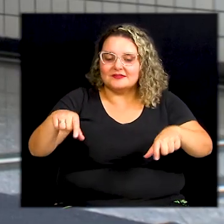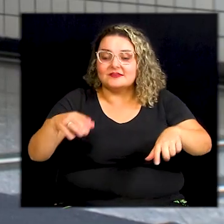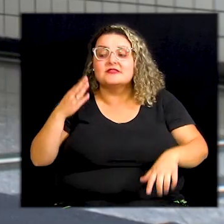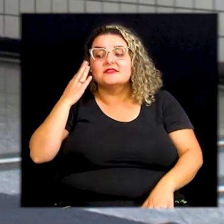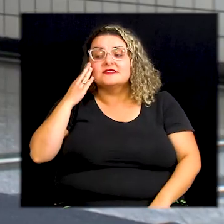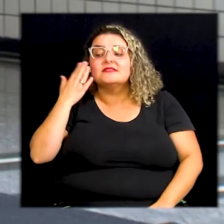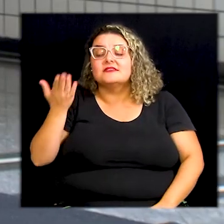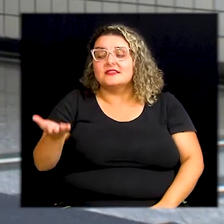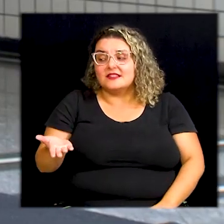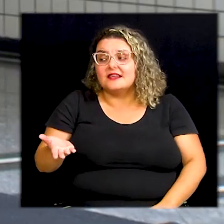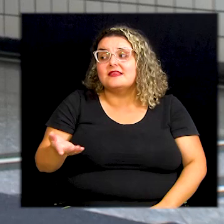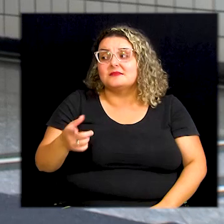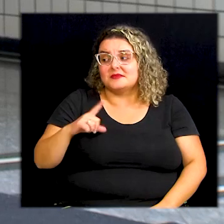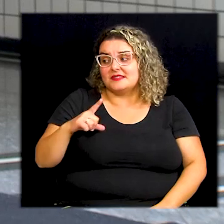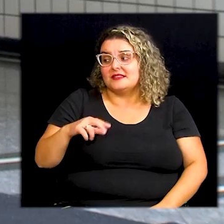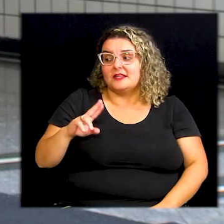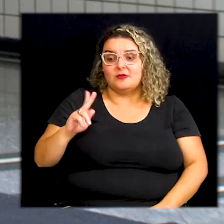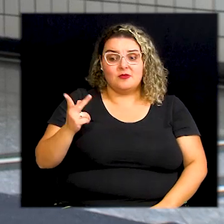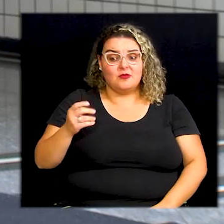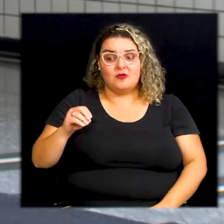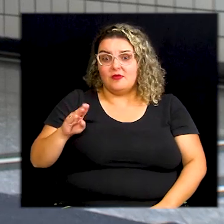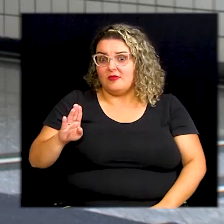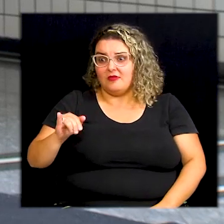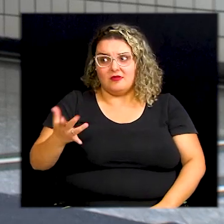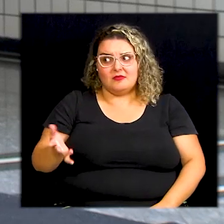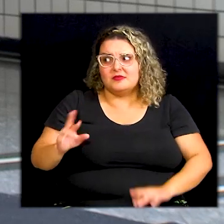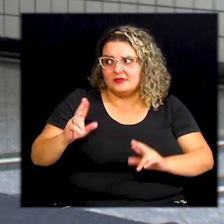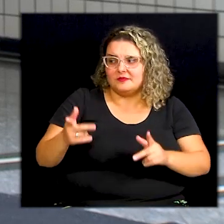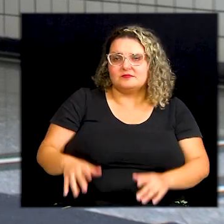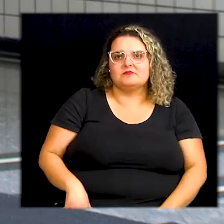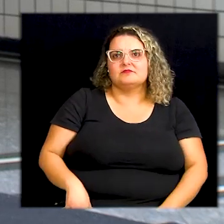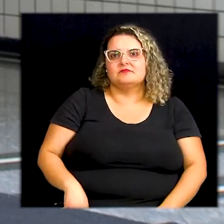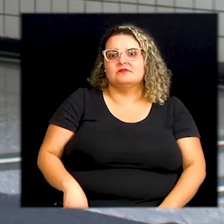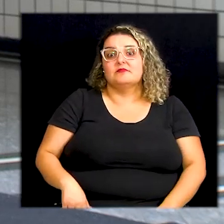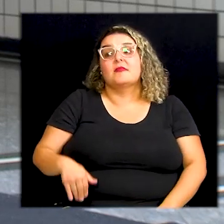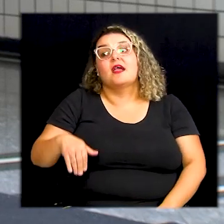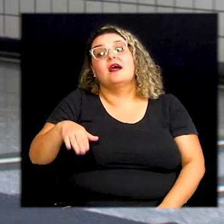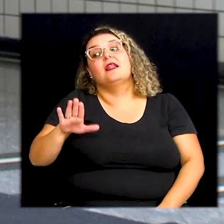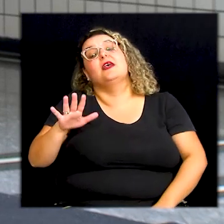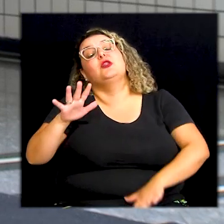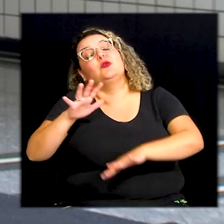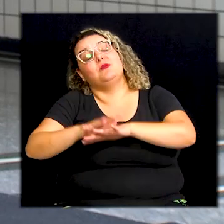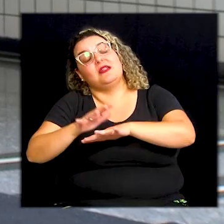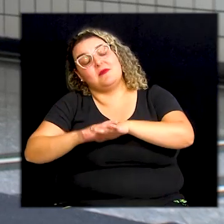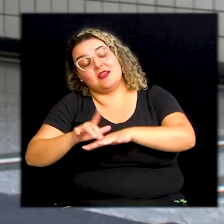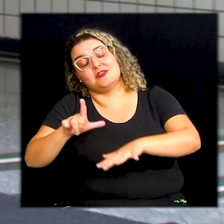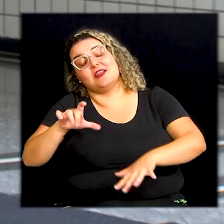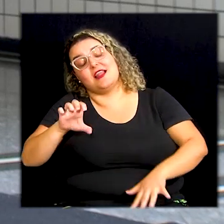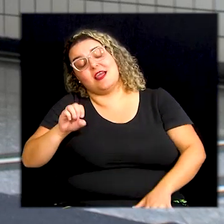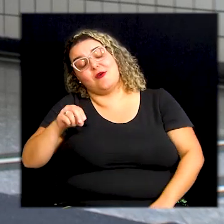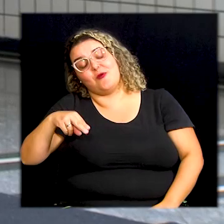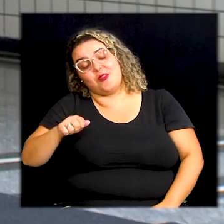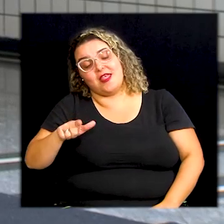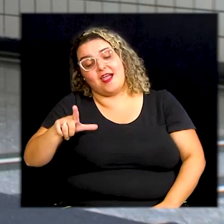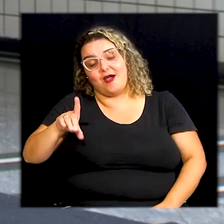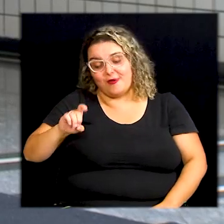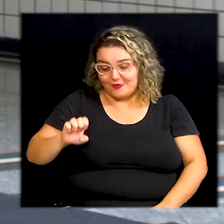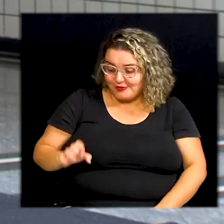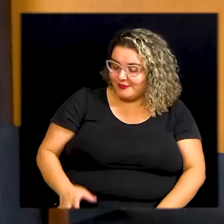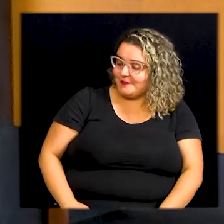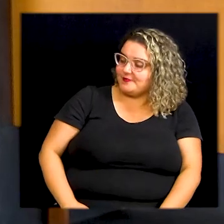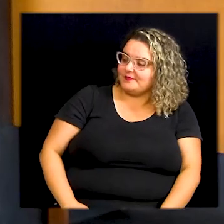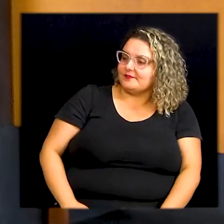que você sabe? Que alguém tem algum hobby diferente aí, algum atleta? Cara, além do matemático, Leonaldi? Cara, acho